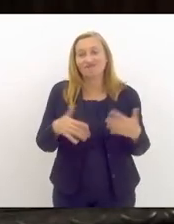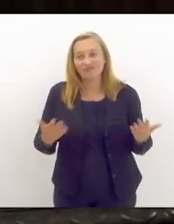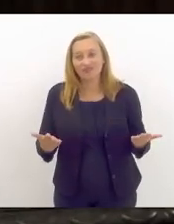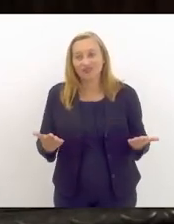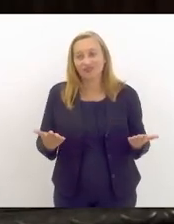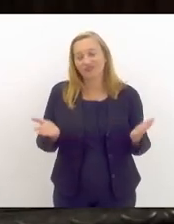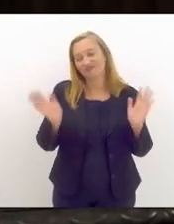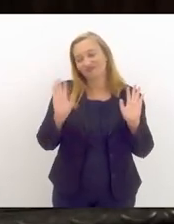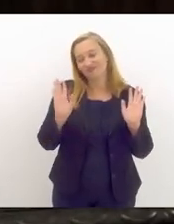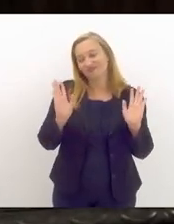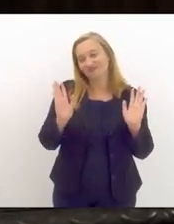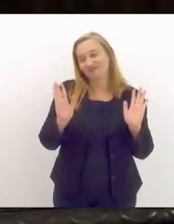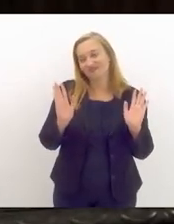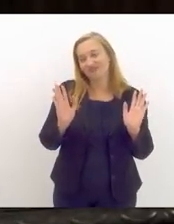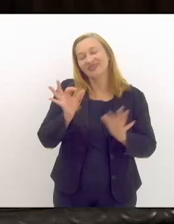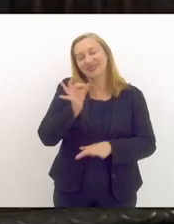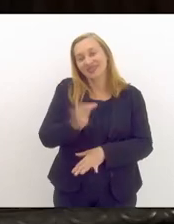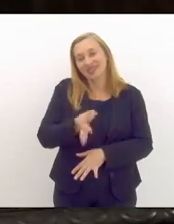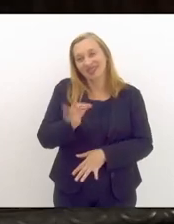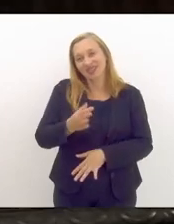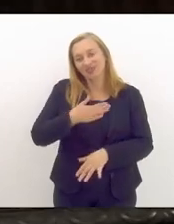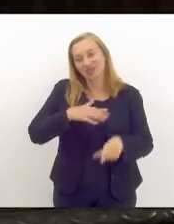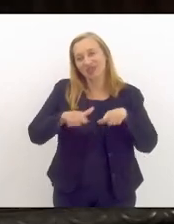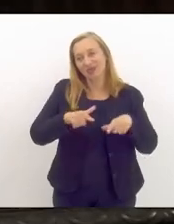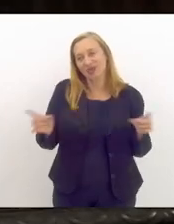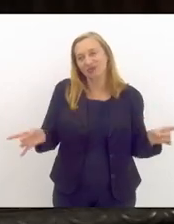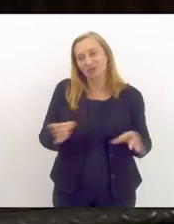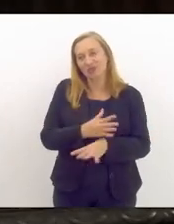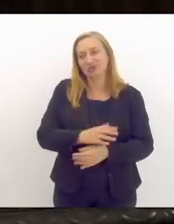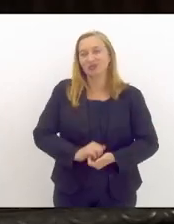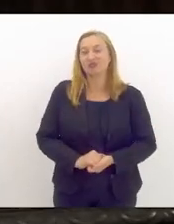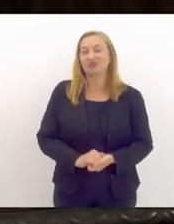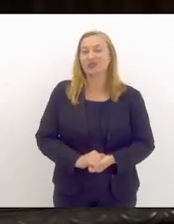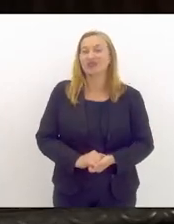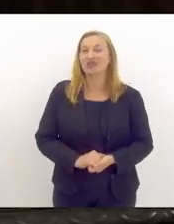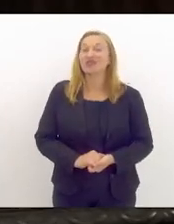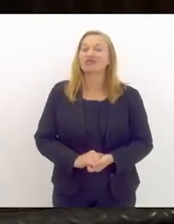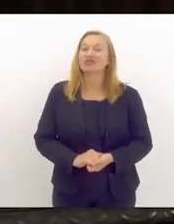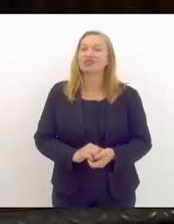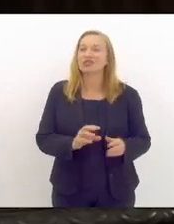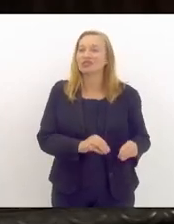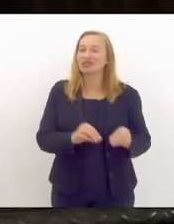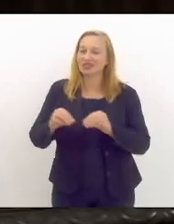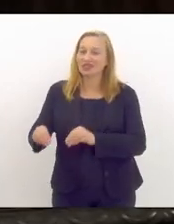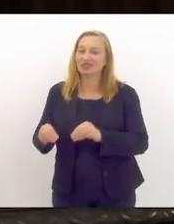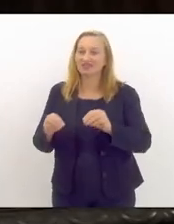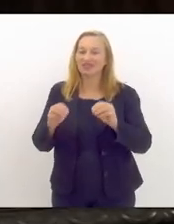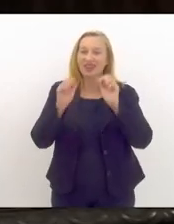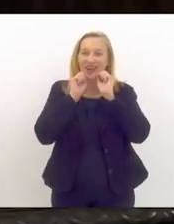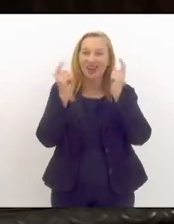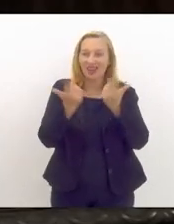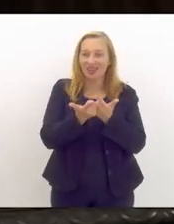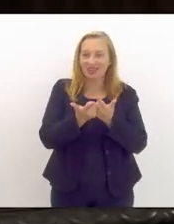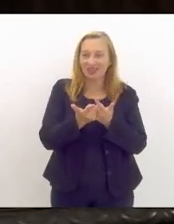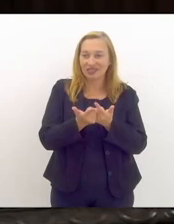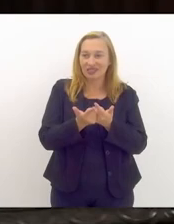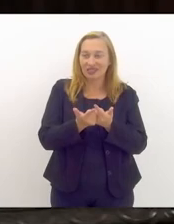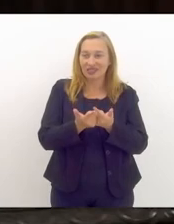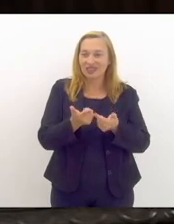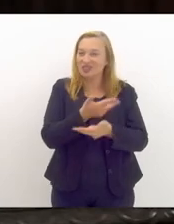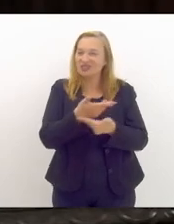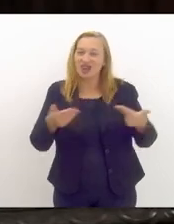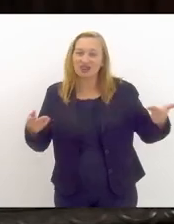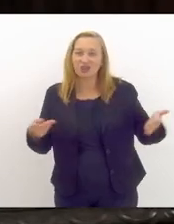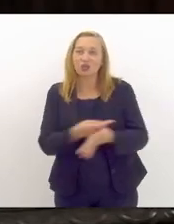despeço com a certeza do dever cumprido. Fizemos uma transição na Alerj após um turbilhão de